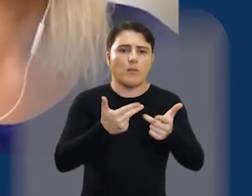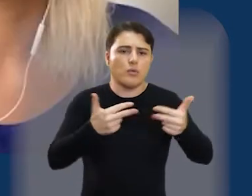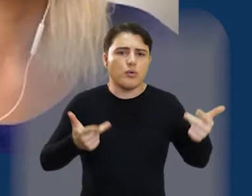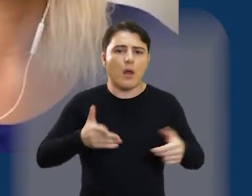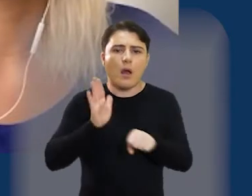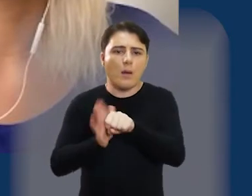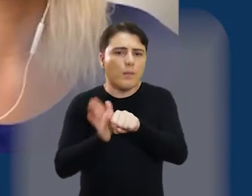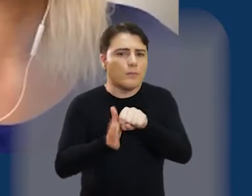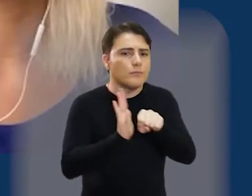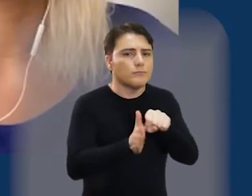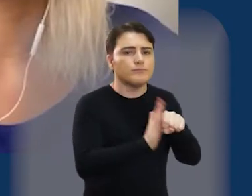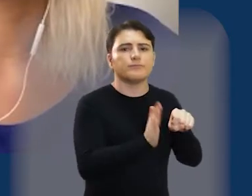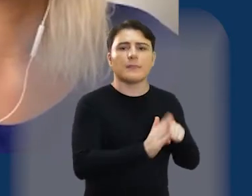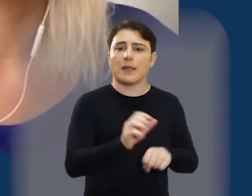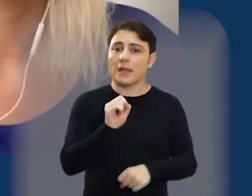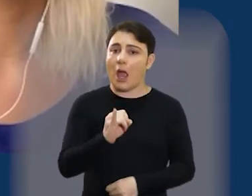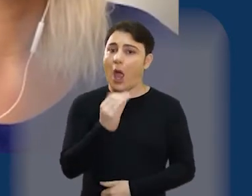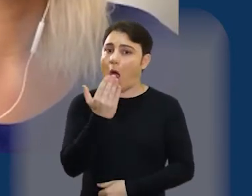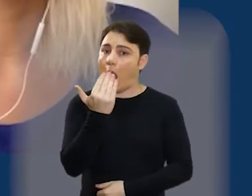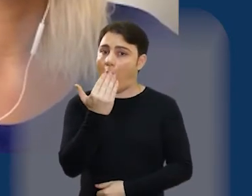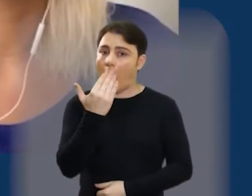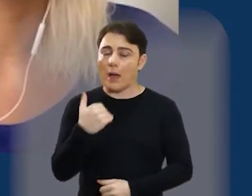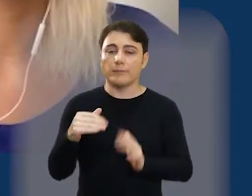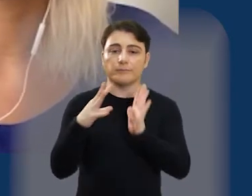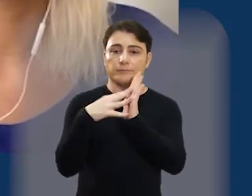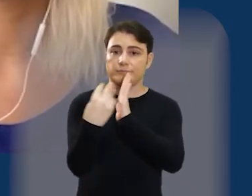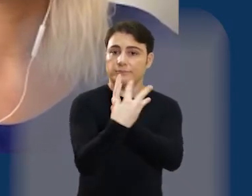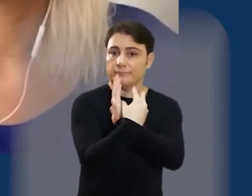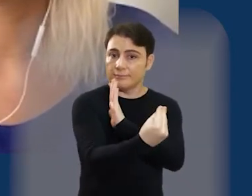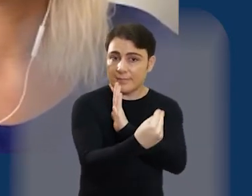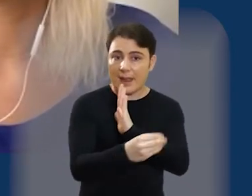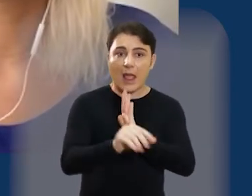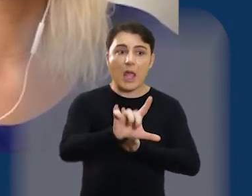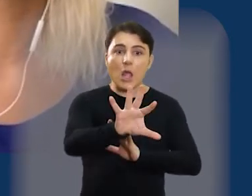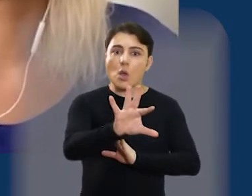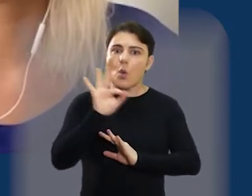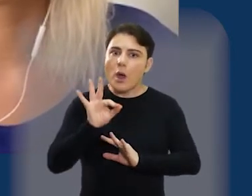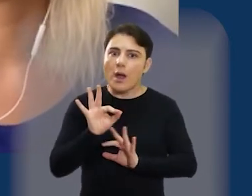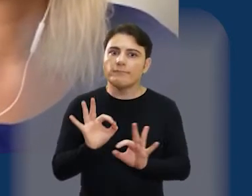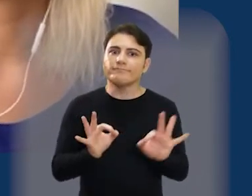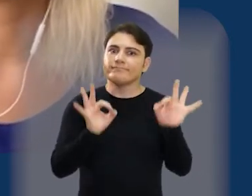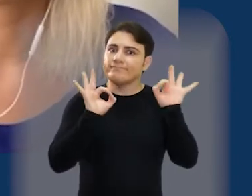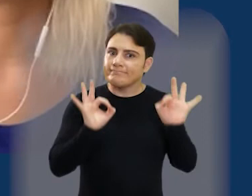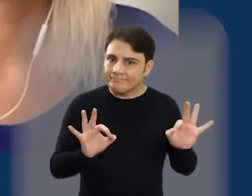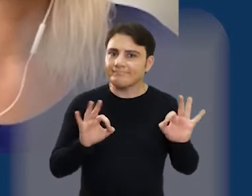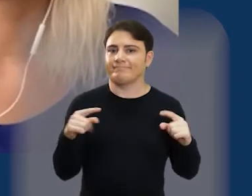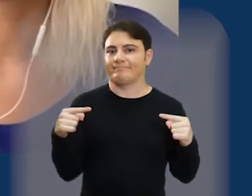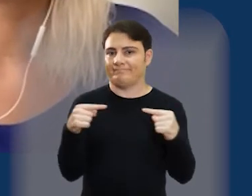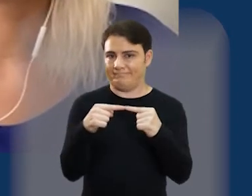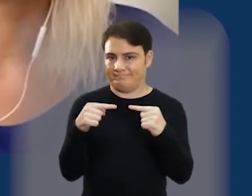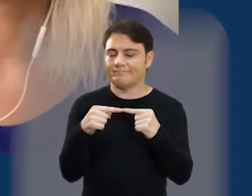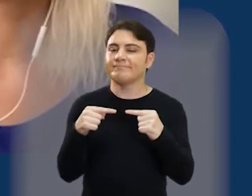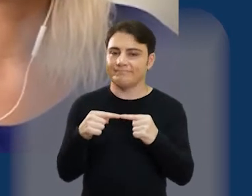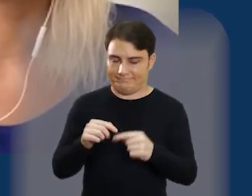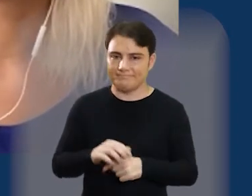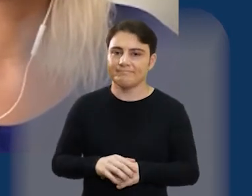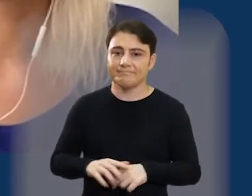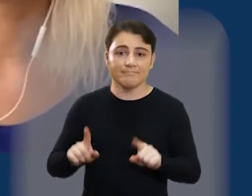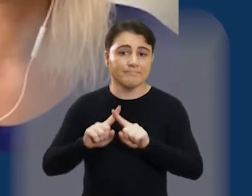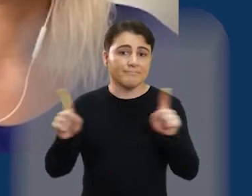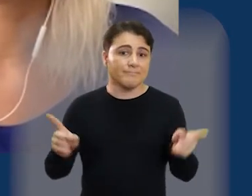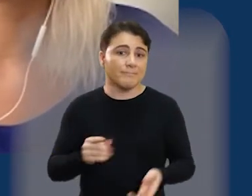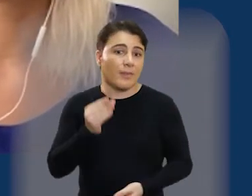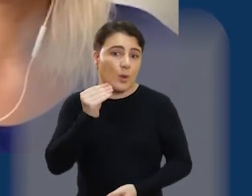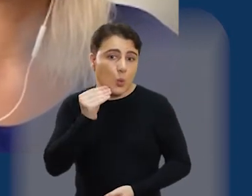os carboidratos complexos. Ou seja, não é recomendável que você, depois do jejum intermitente,